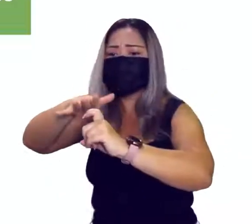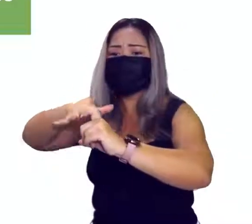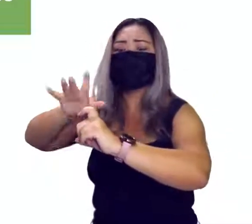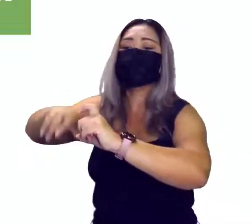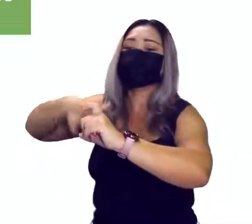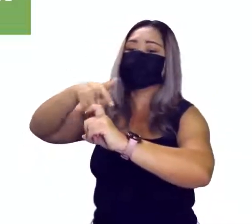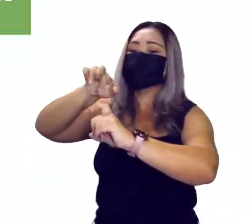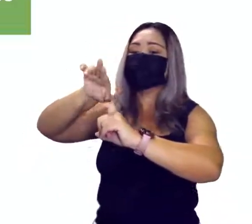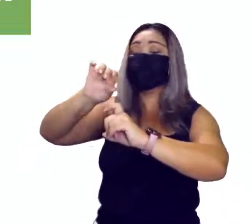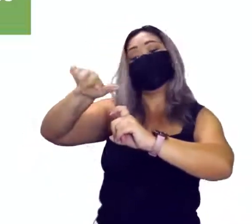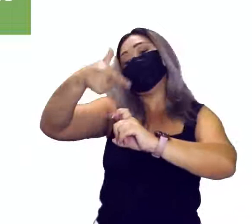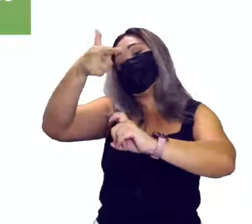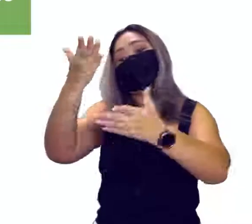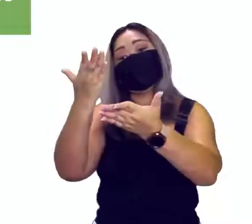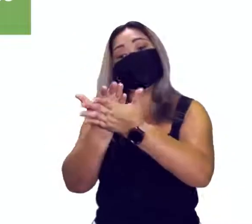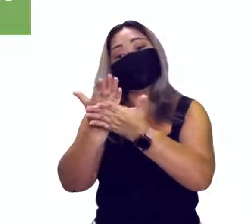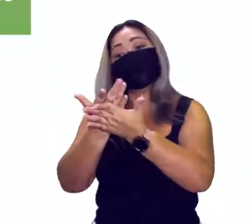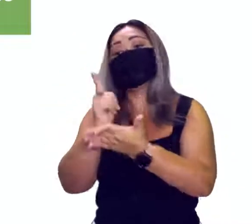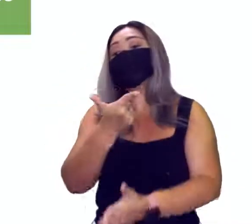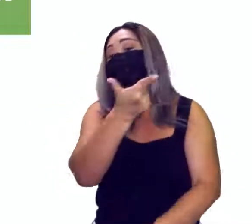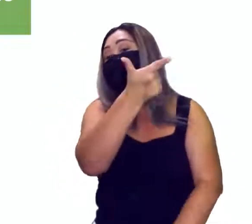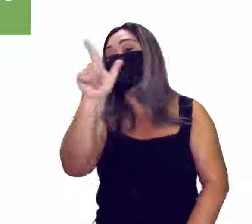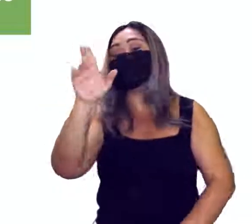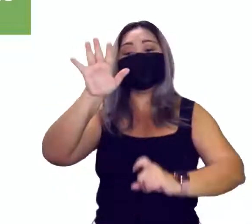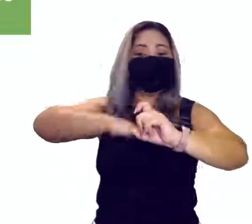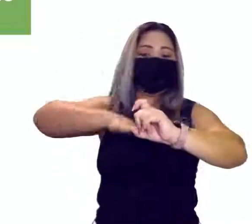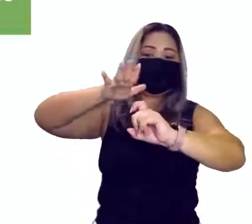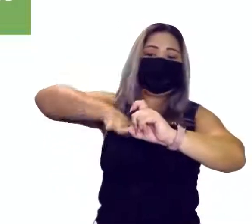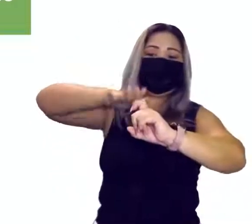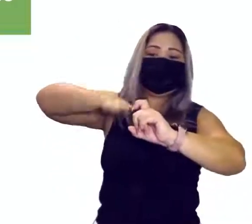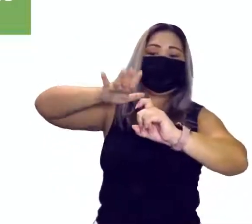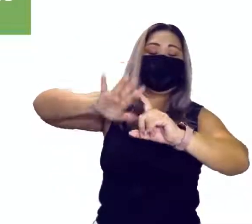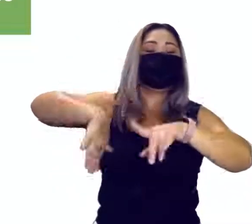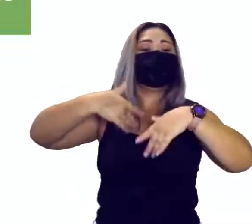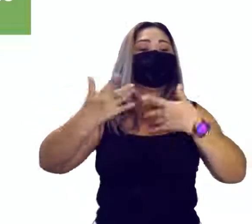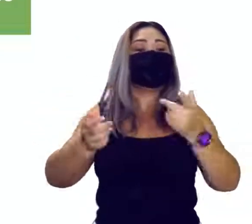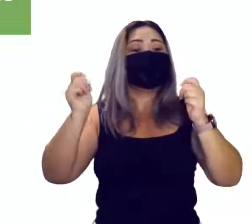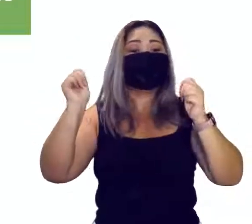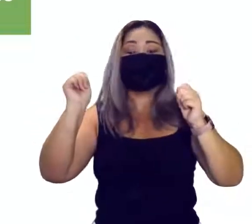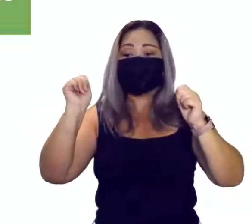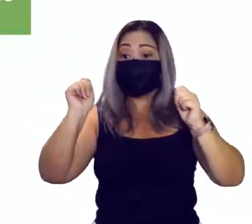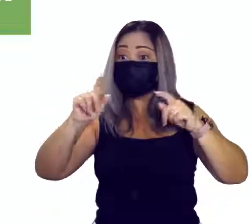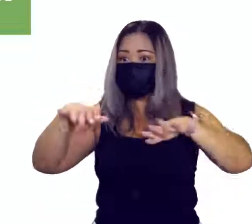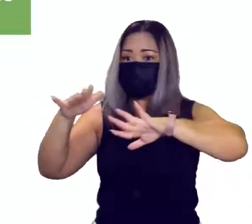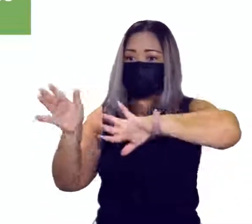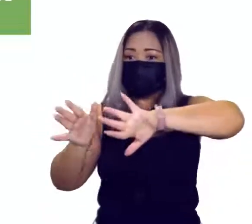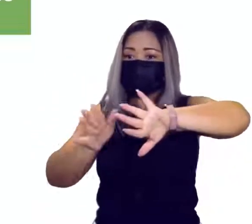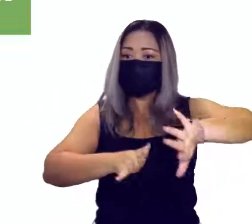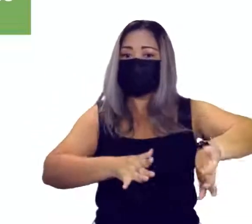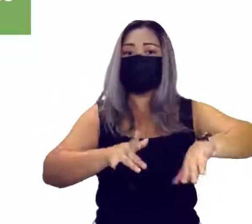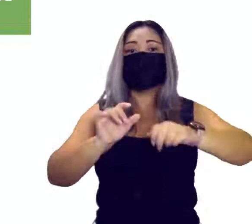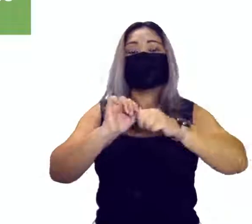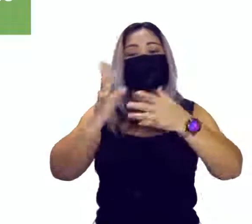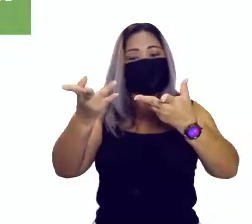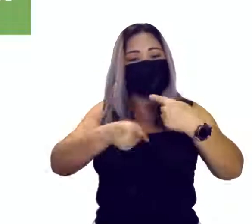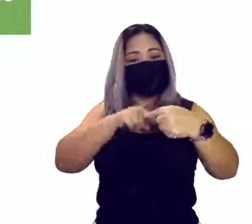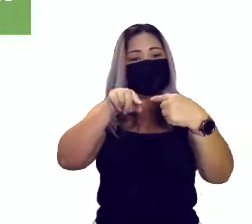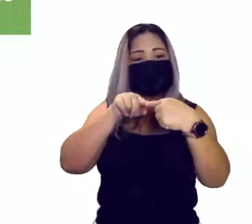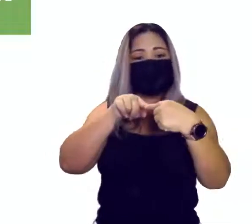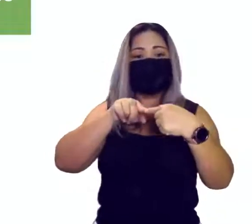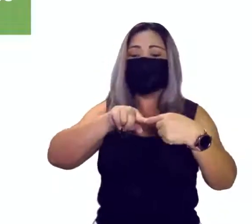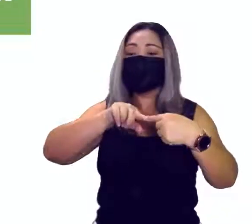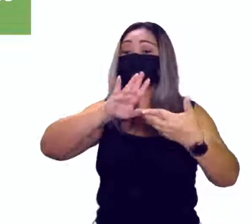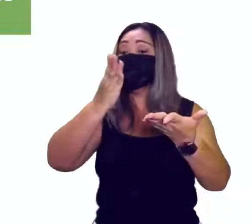mais, né, em outras aulas, viremos outros mitos. E também poderemos, com habilidade, distinguir a relação entre os